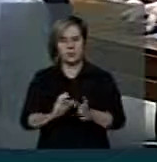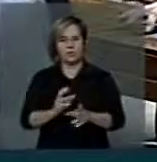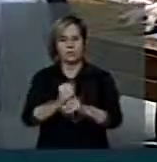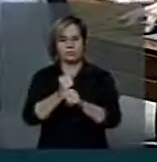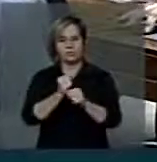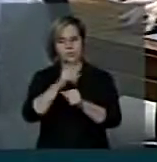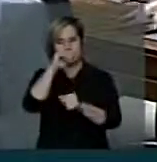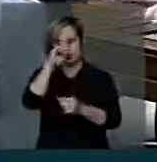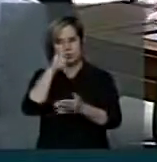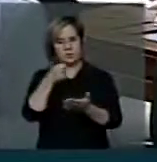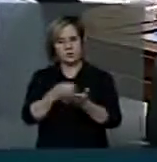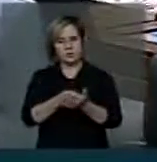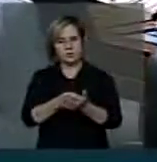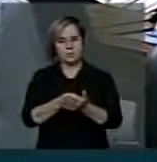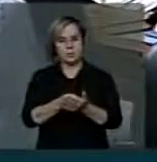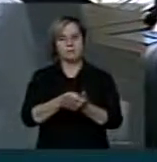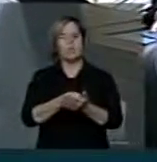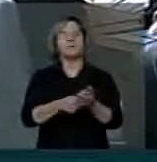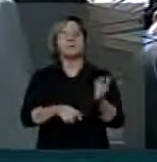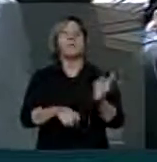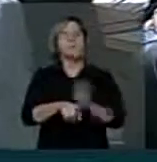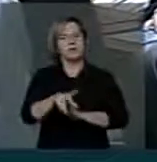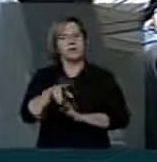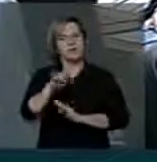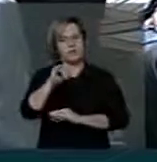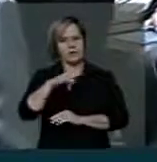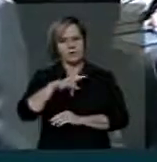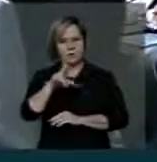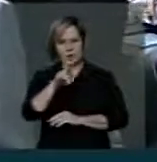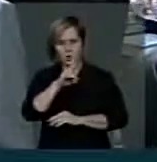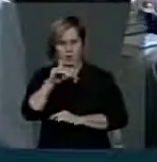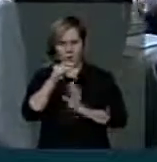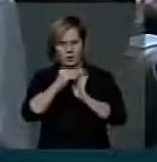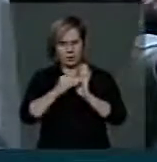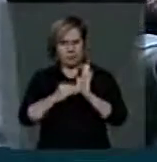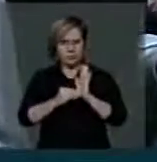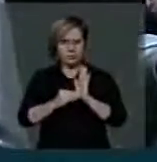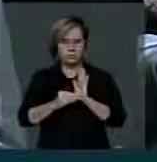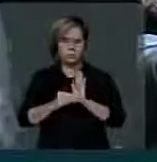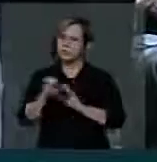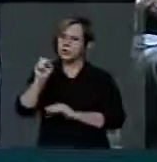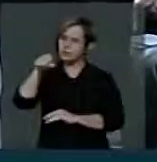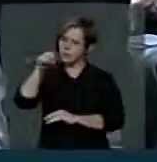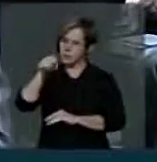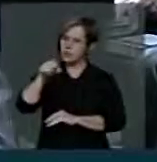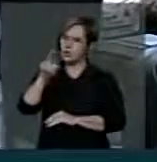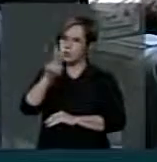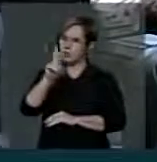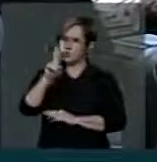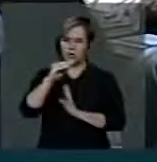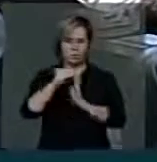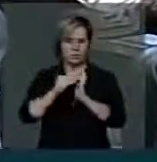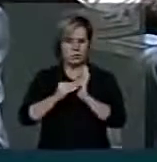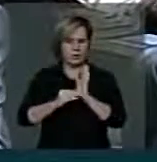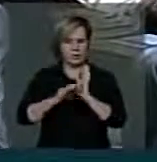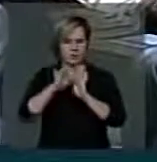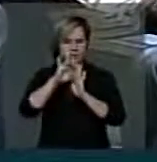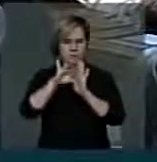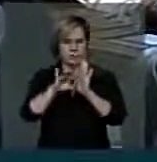orçamento, se vai ser nominal. Nominal. Nominal, é emenda constitucional,